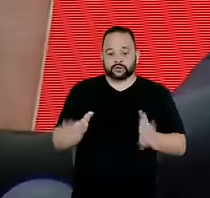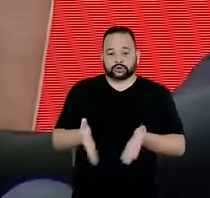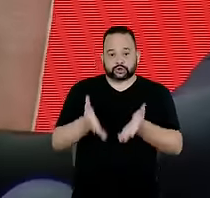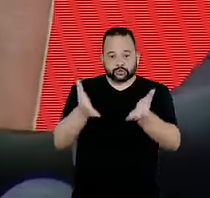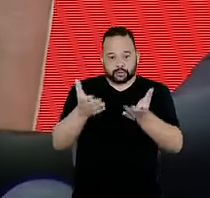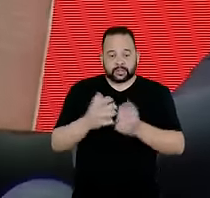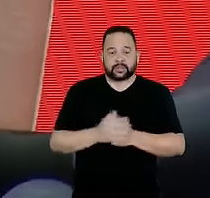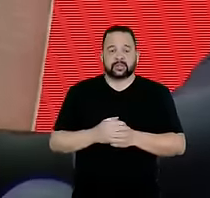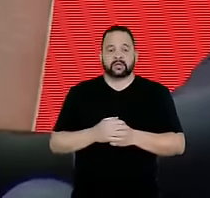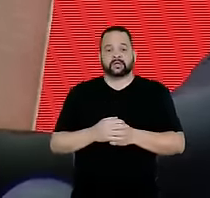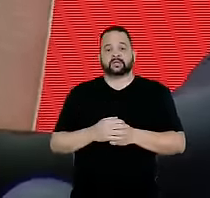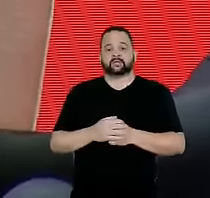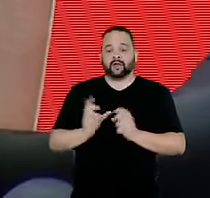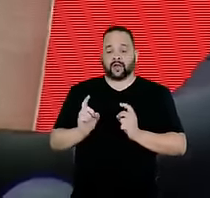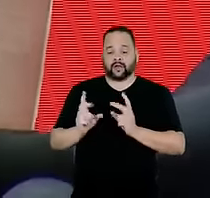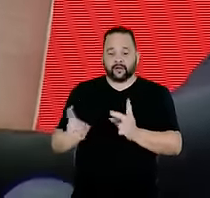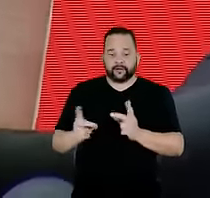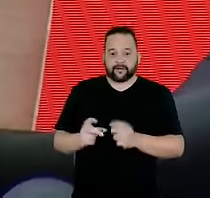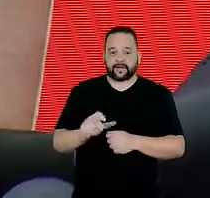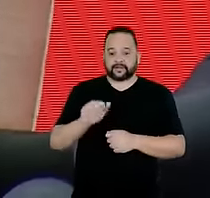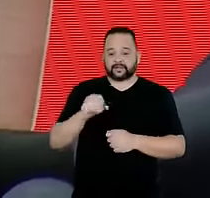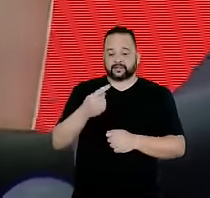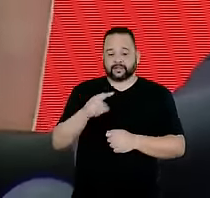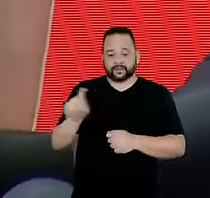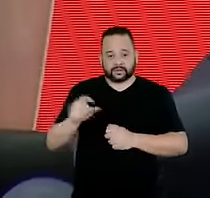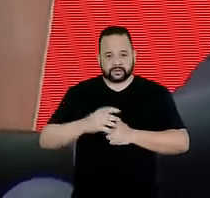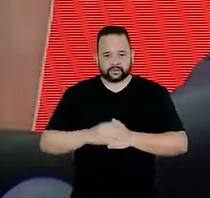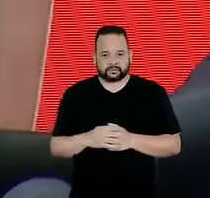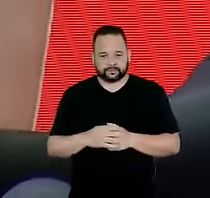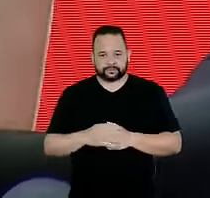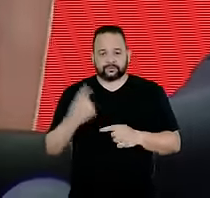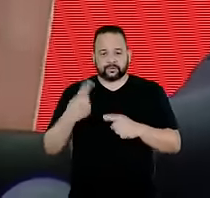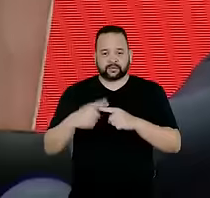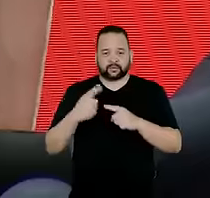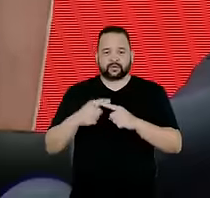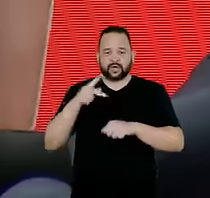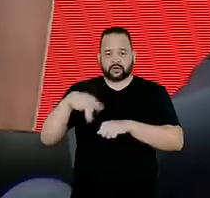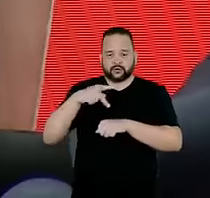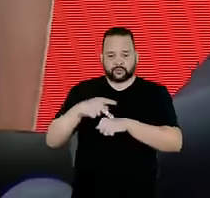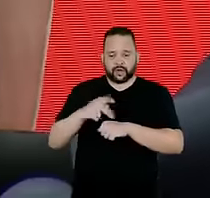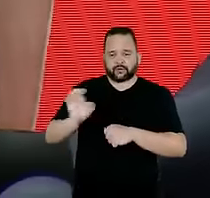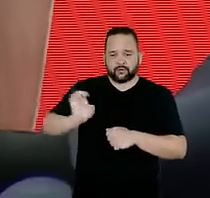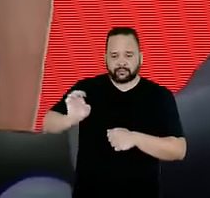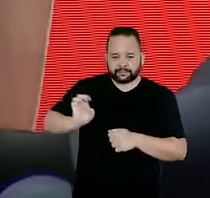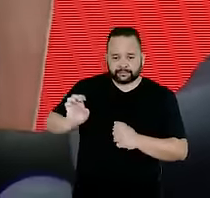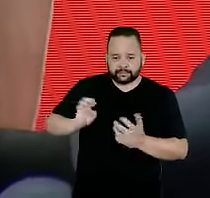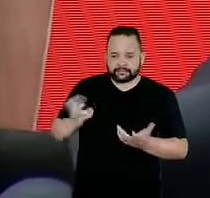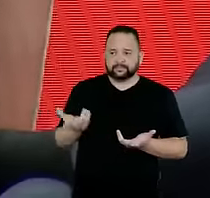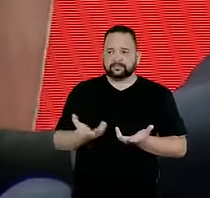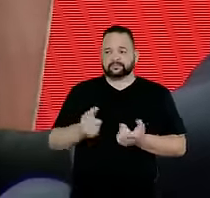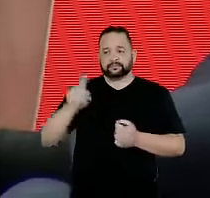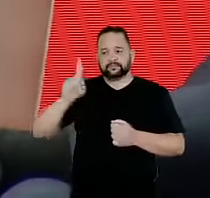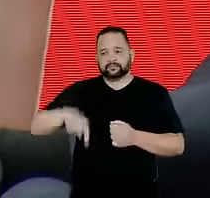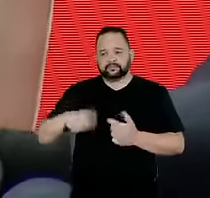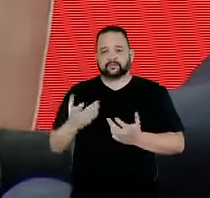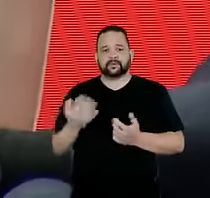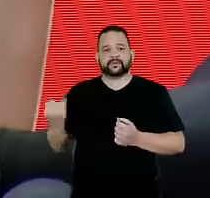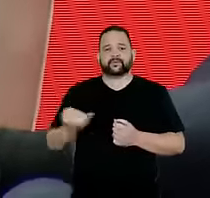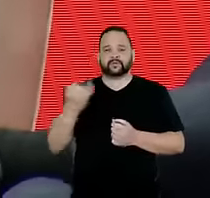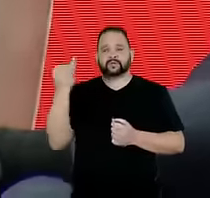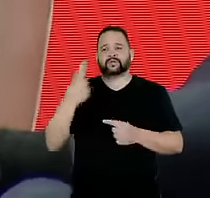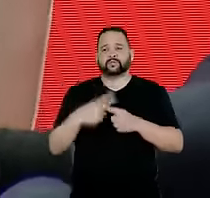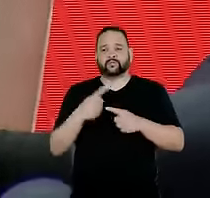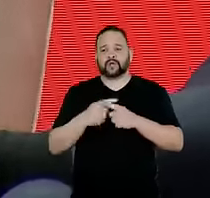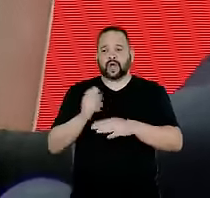desenvolvidos é um mercado de capitais que concorre com o setor bancário e e e pressiona taxa de juros para baixo é o mercado de